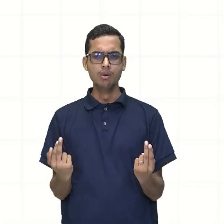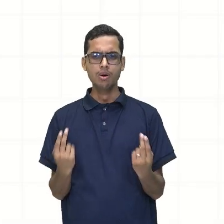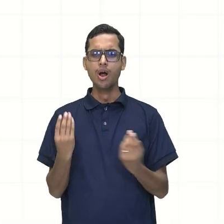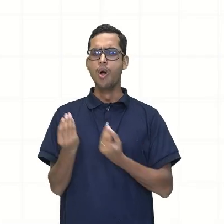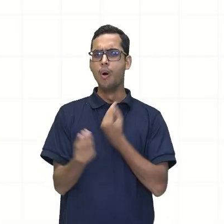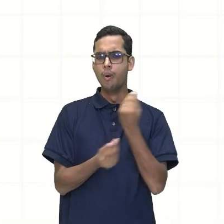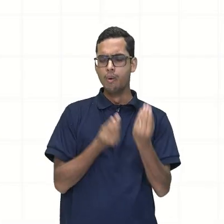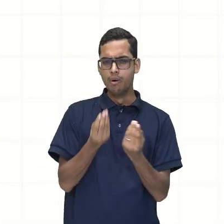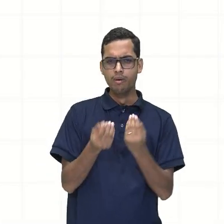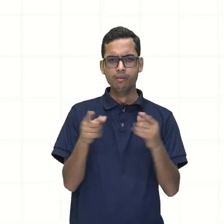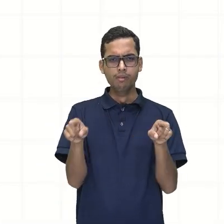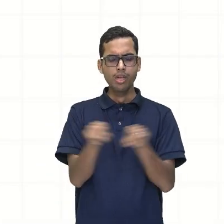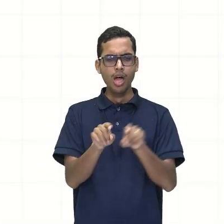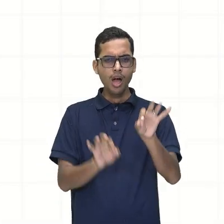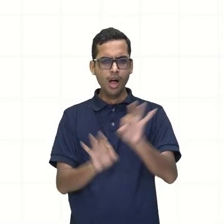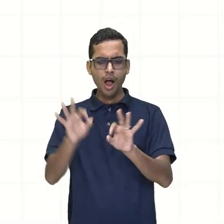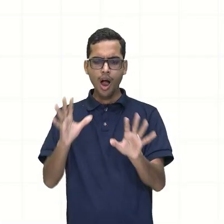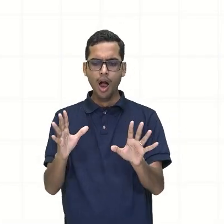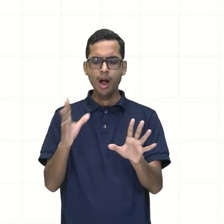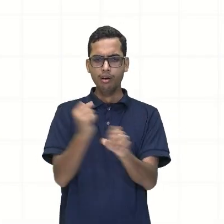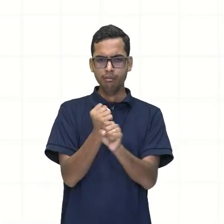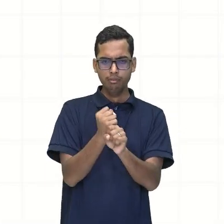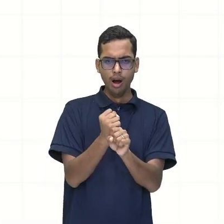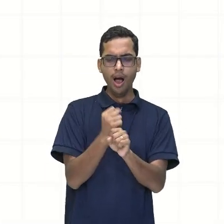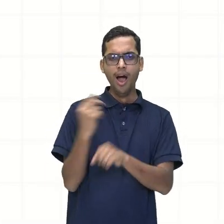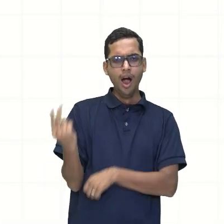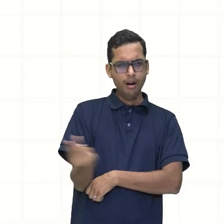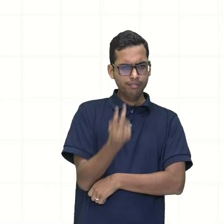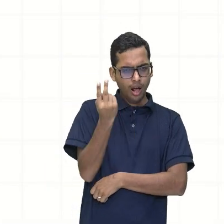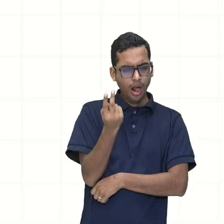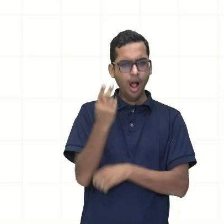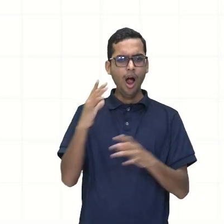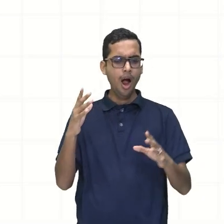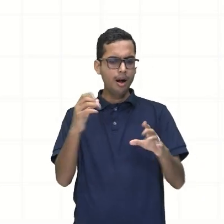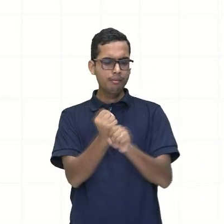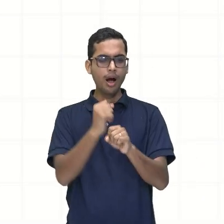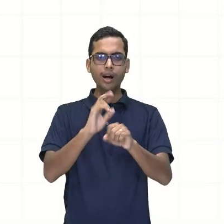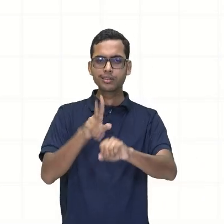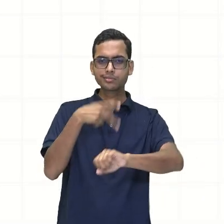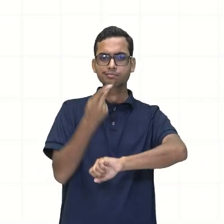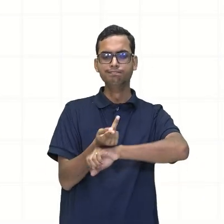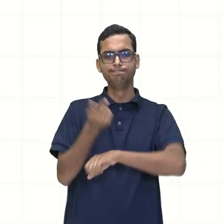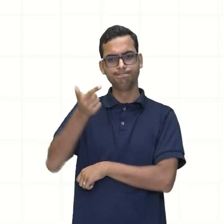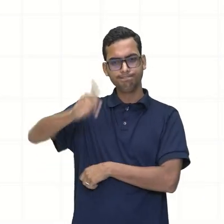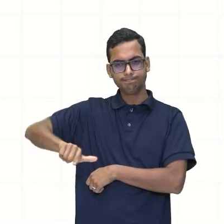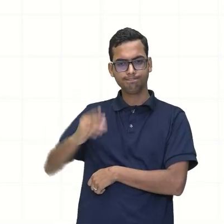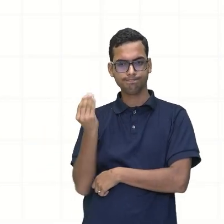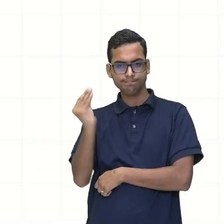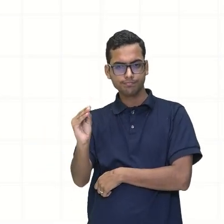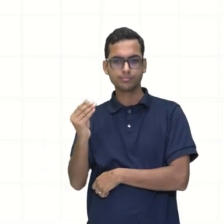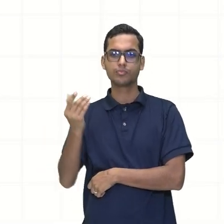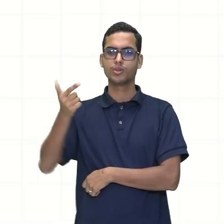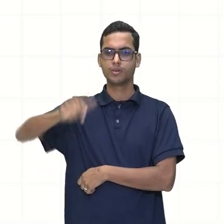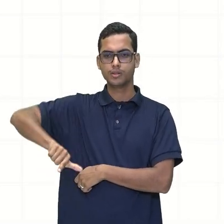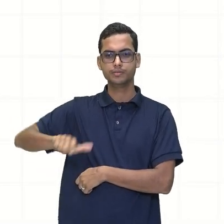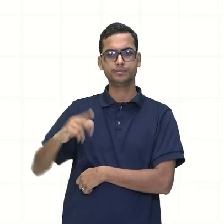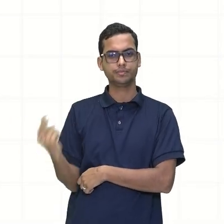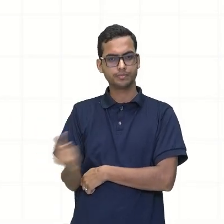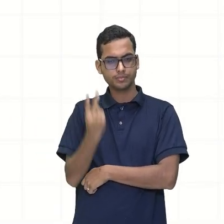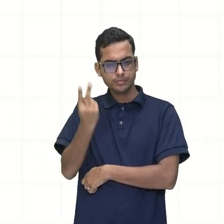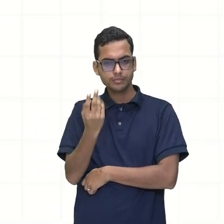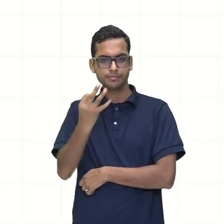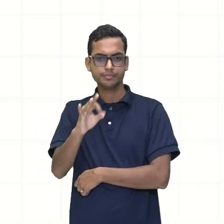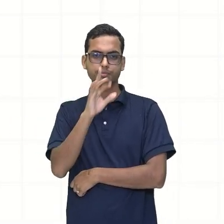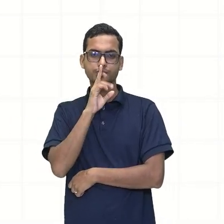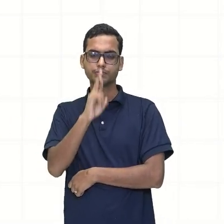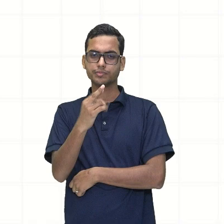sinais iguais? A gente vai somar esses valores e vai repetir o sinal. Se a gente vai repetir o sinal, já sei que a